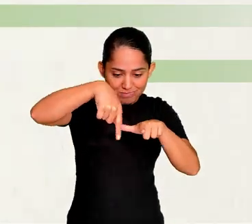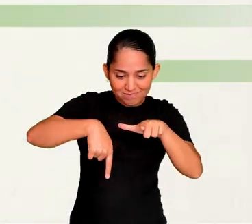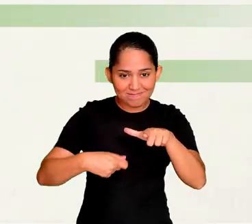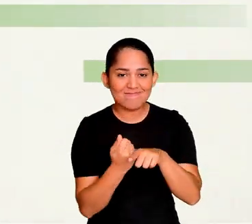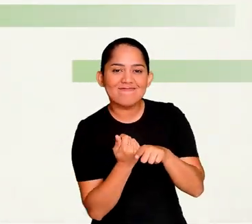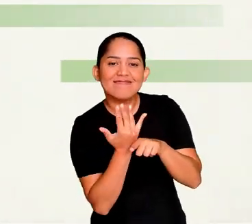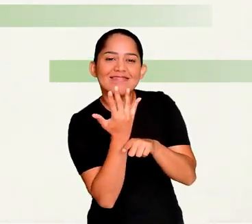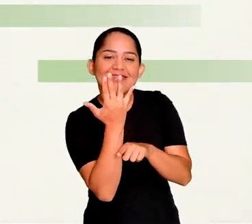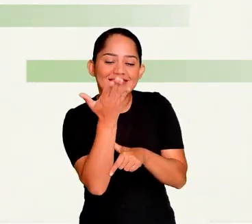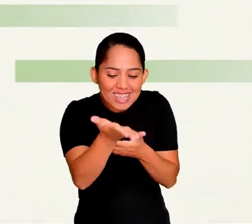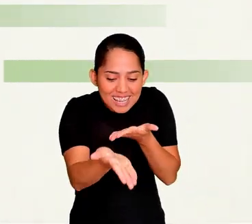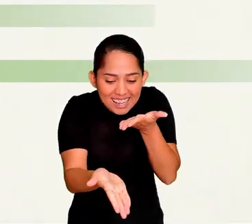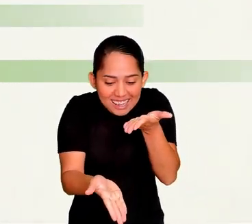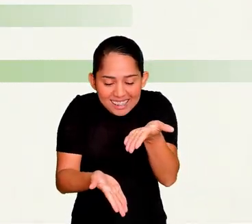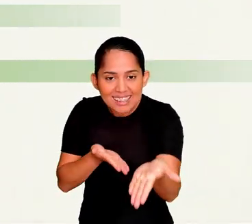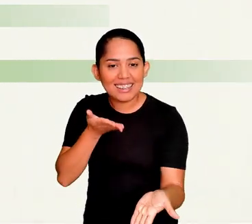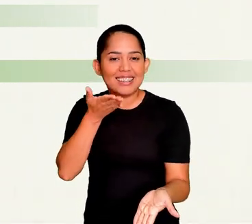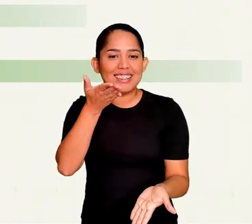Plantar, cuidar,